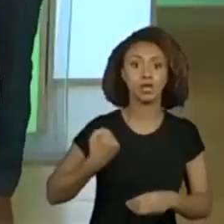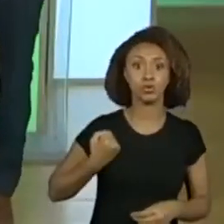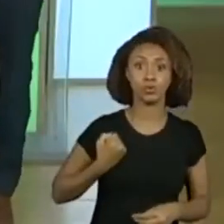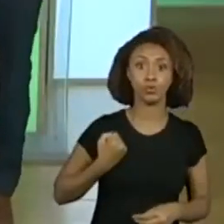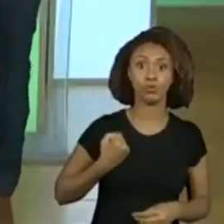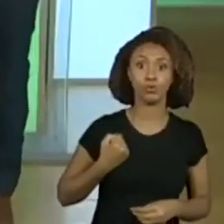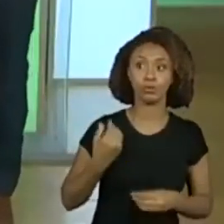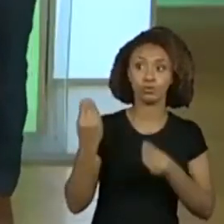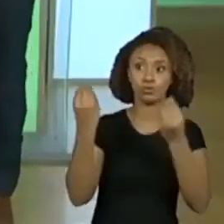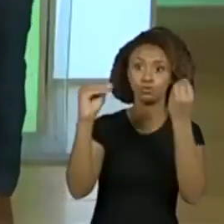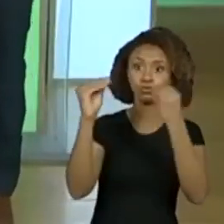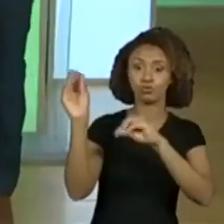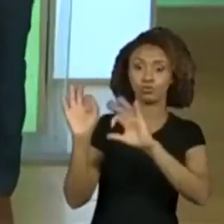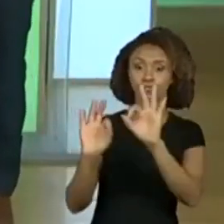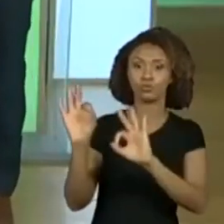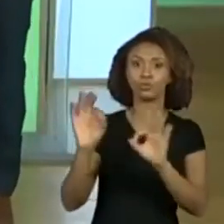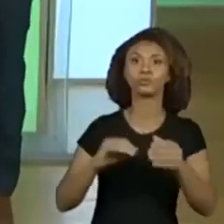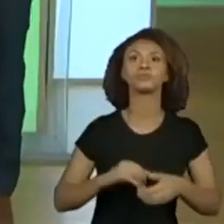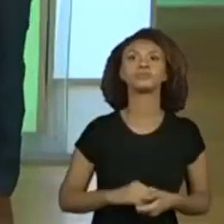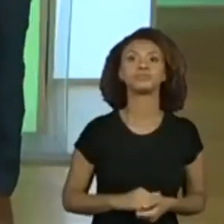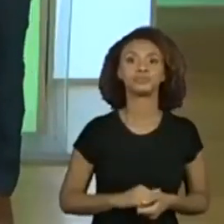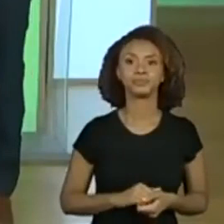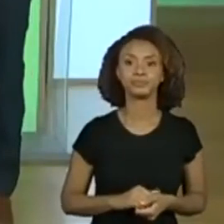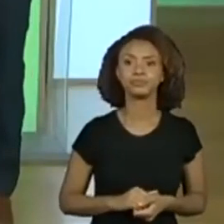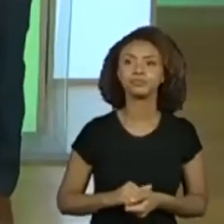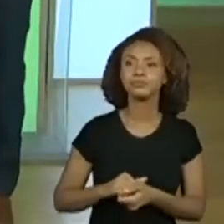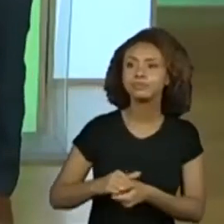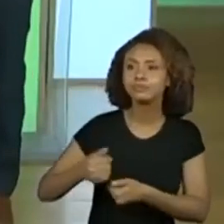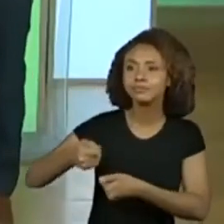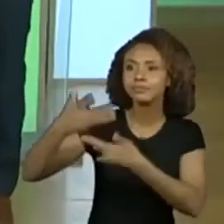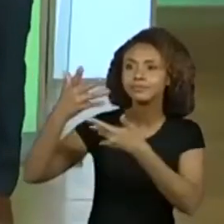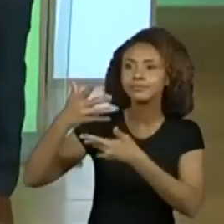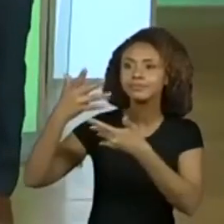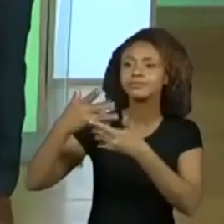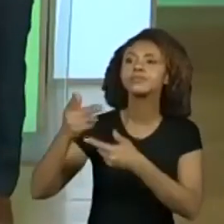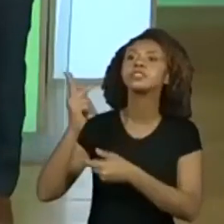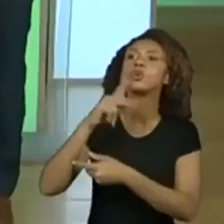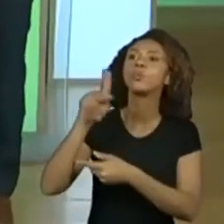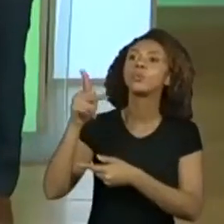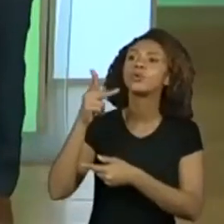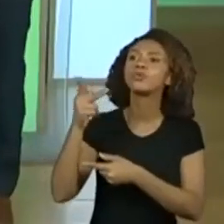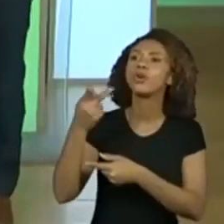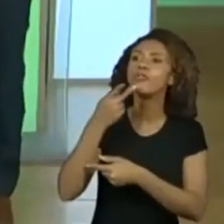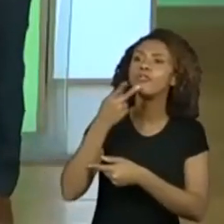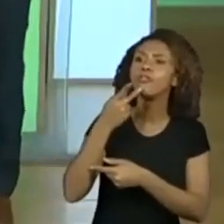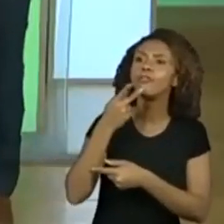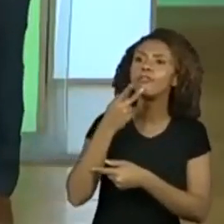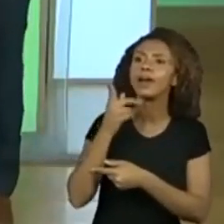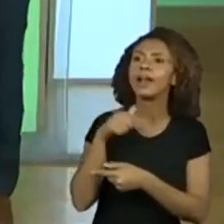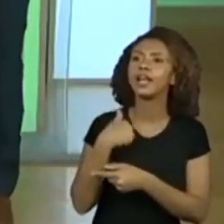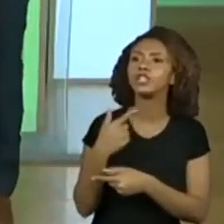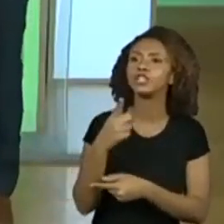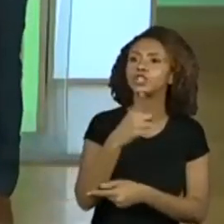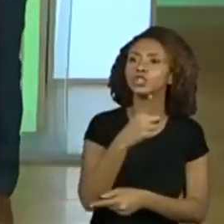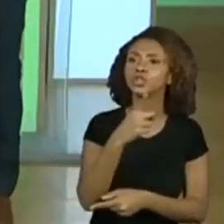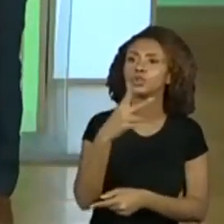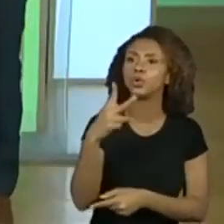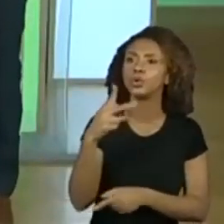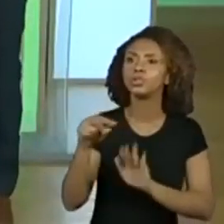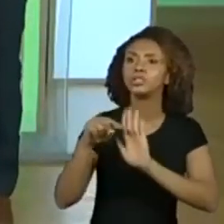lá os professores estão apontando que nós fizemos 12 - 5 = a s